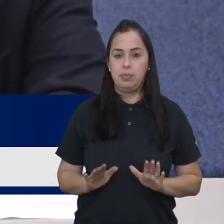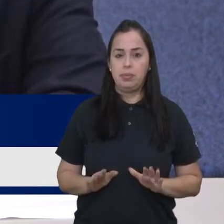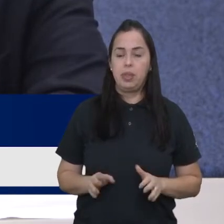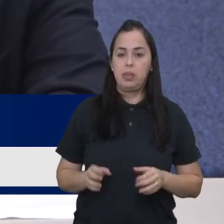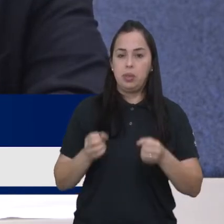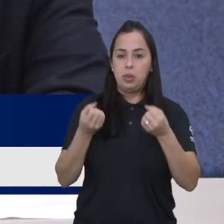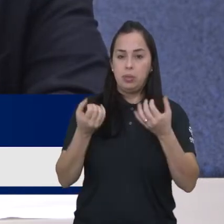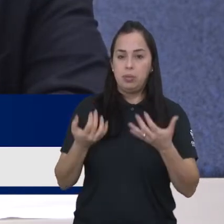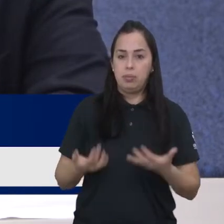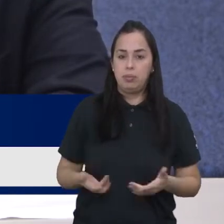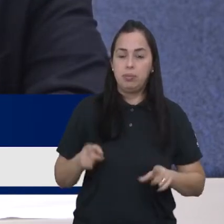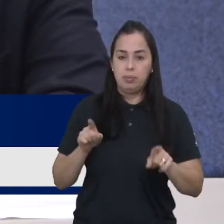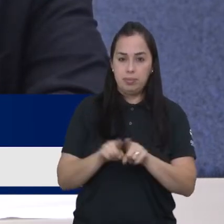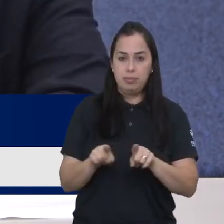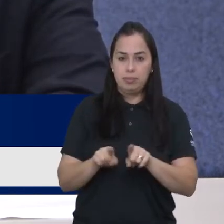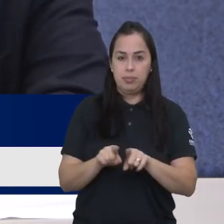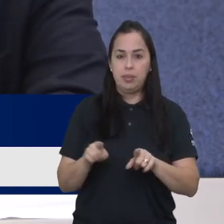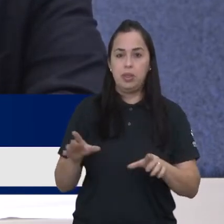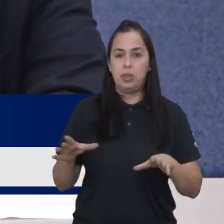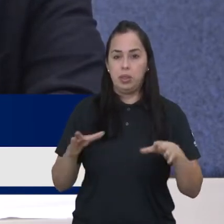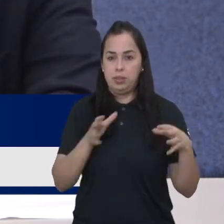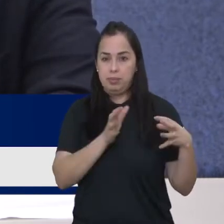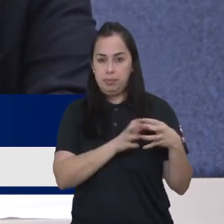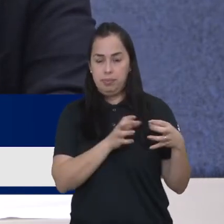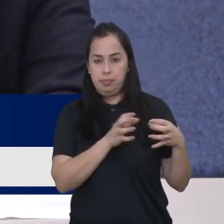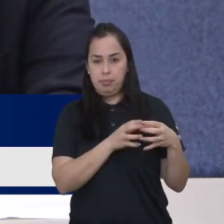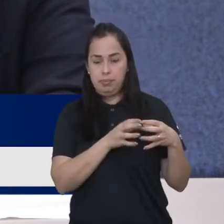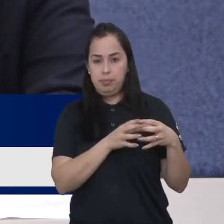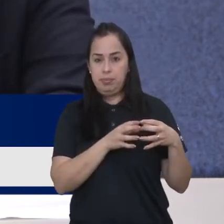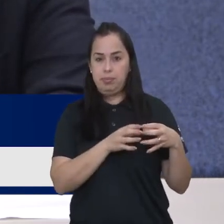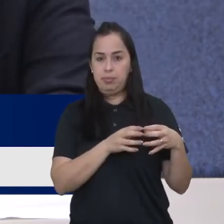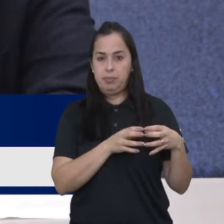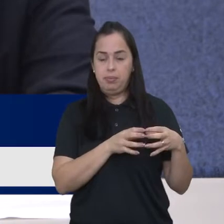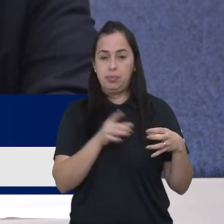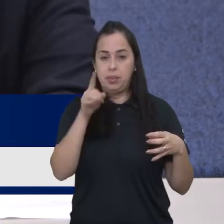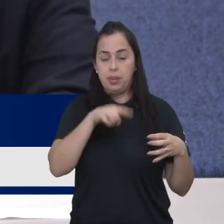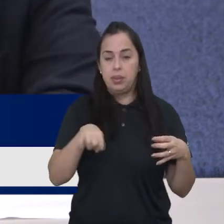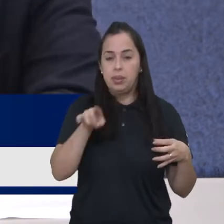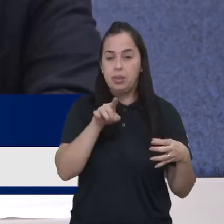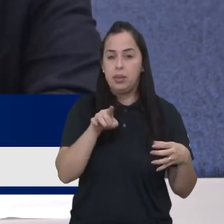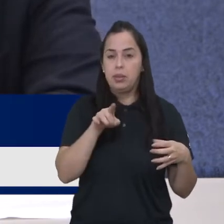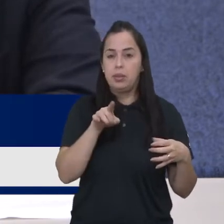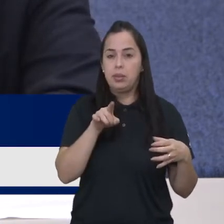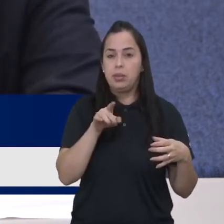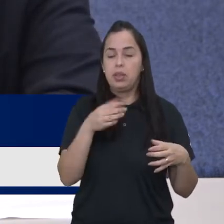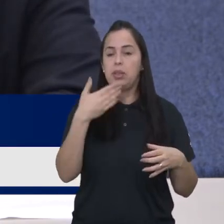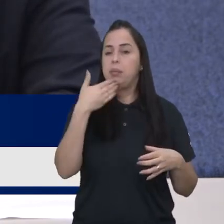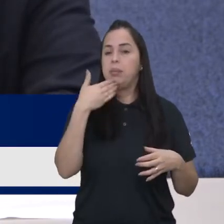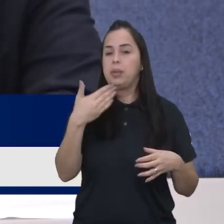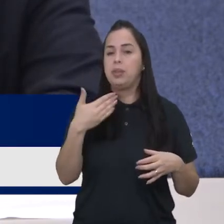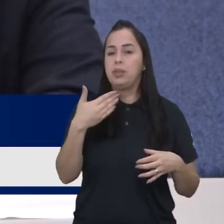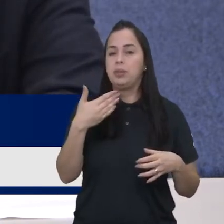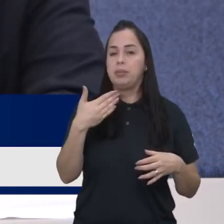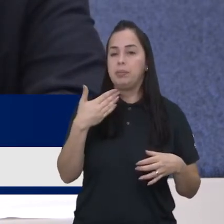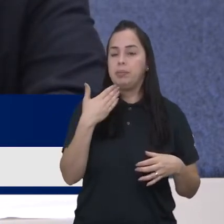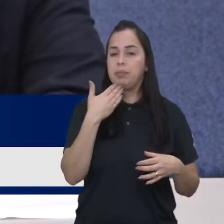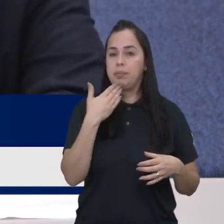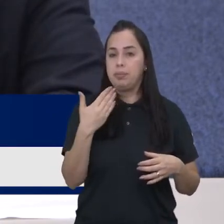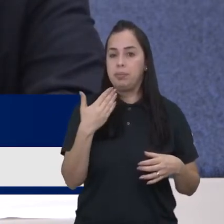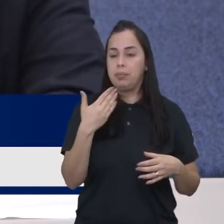Mas comentar também com o senhor e com a comissão que nós estamos encaminhando um pedido